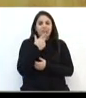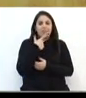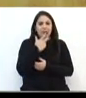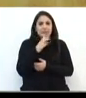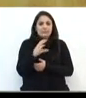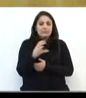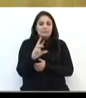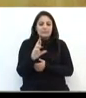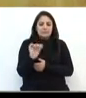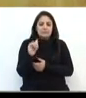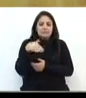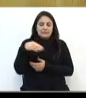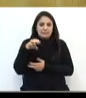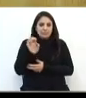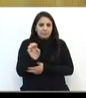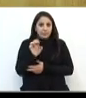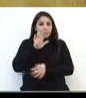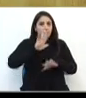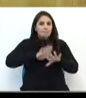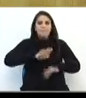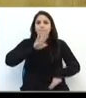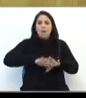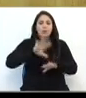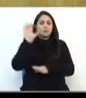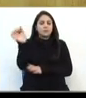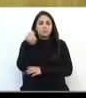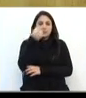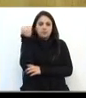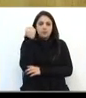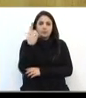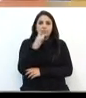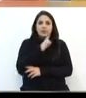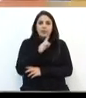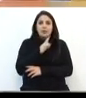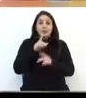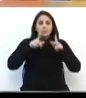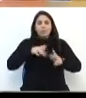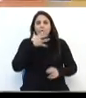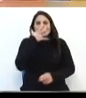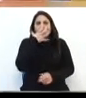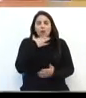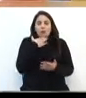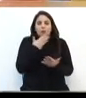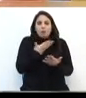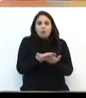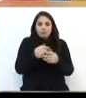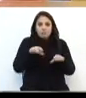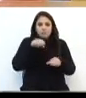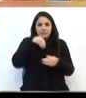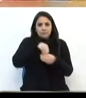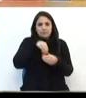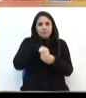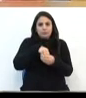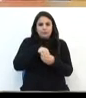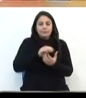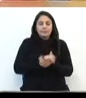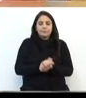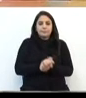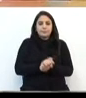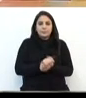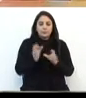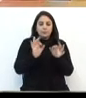indicadores de criminalidade que são os crimes mais graves e que assustam mais a população. E através